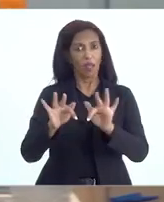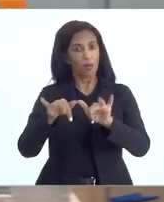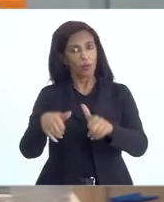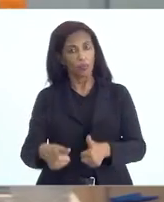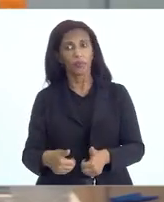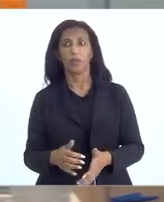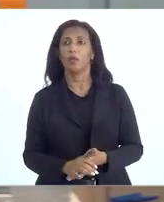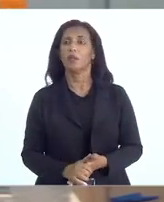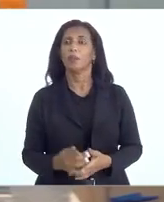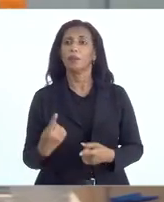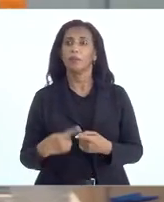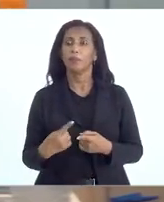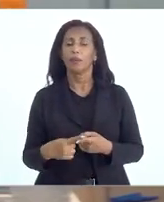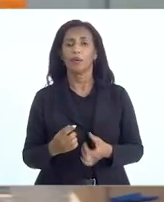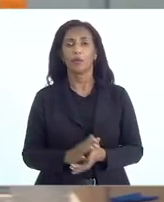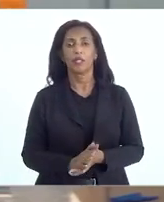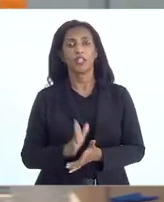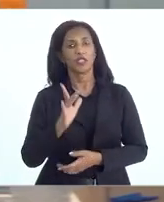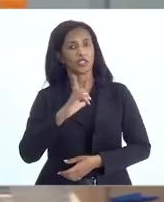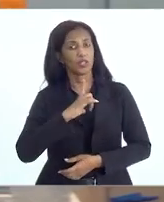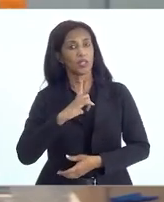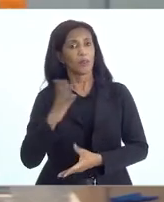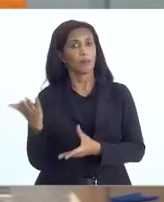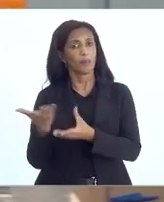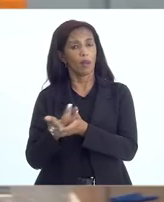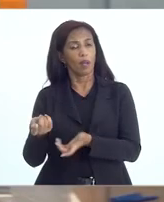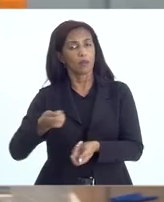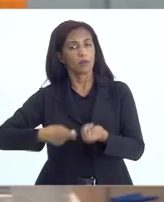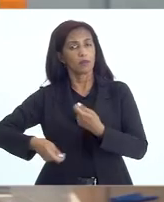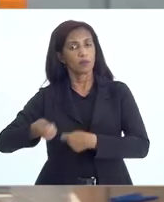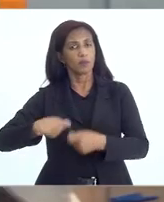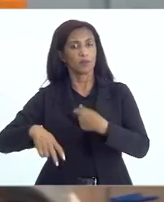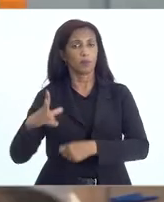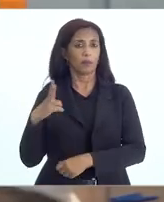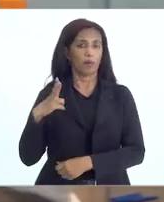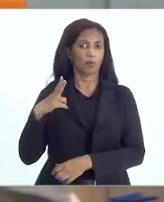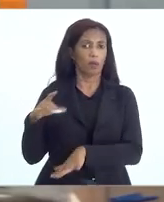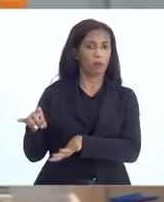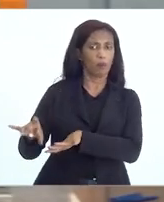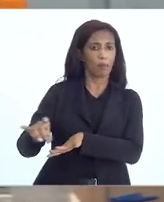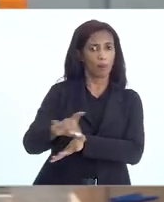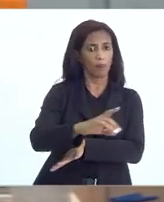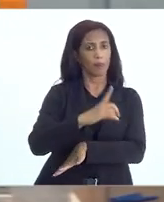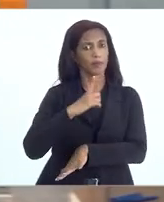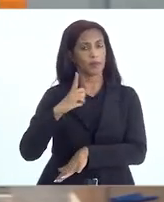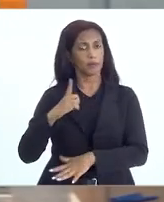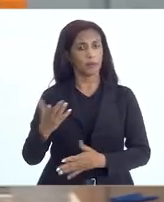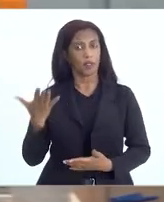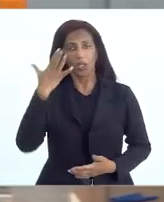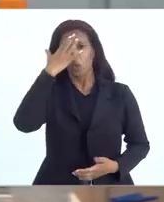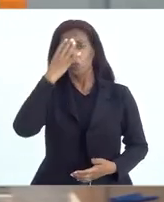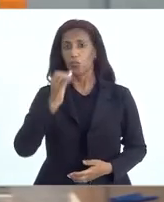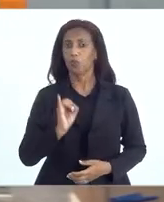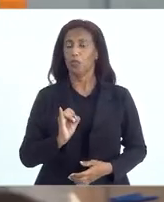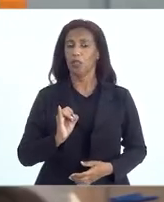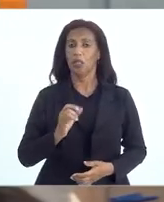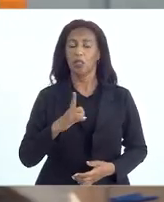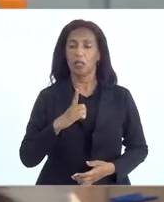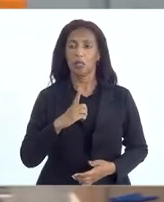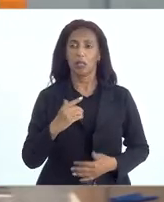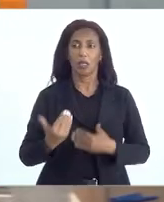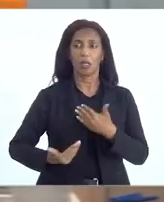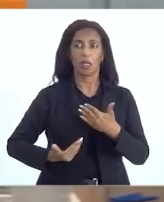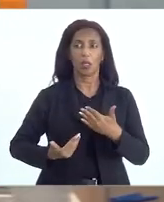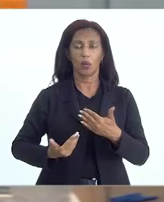por esse embrolho porque é já a processo administrativo aberto individuais Então eu não sei se se algum é um